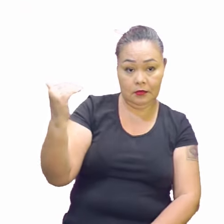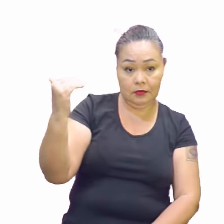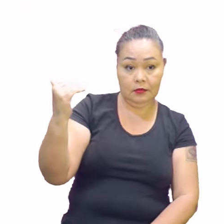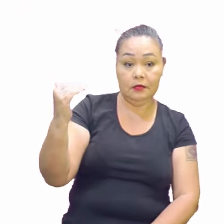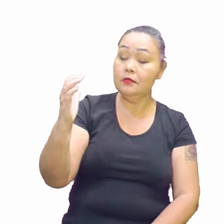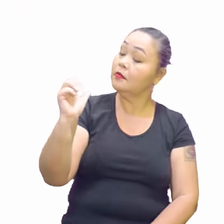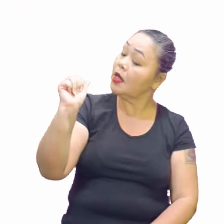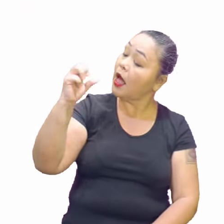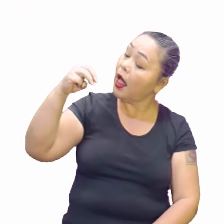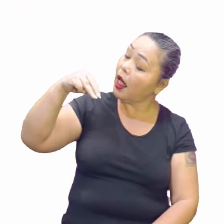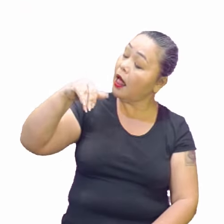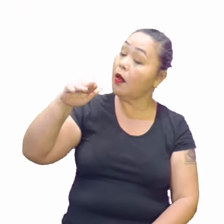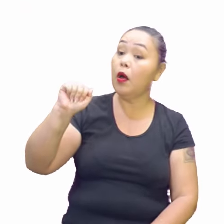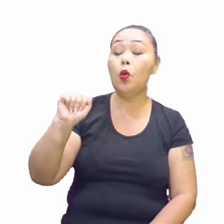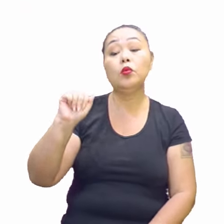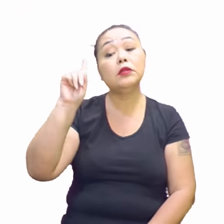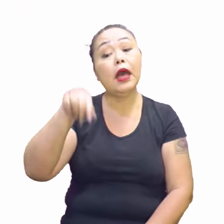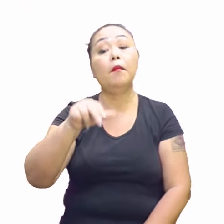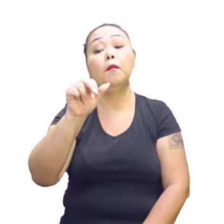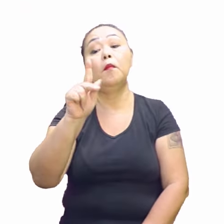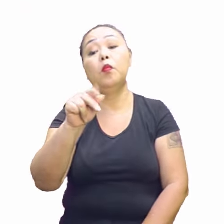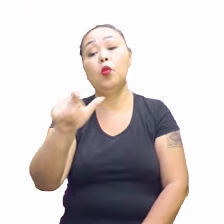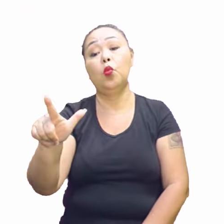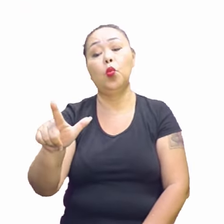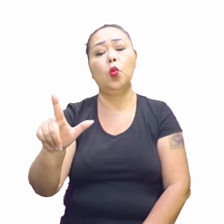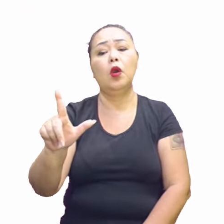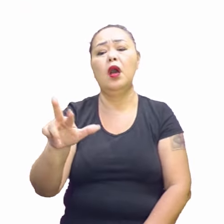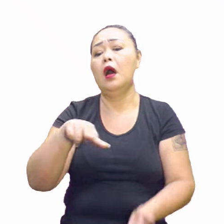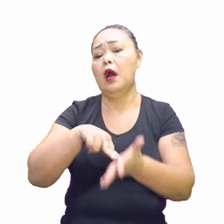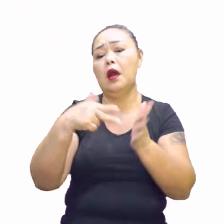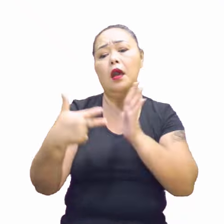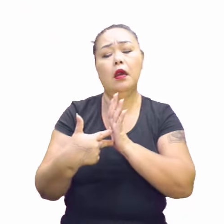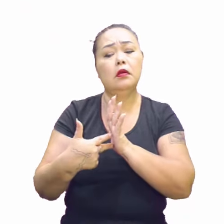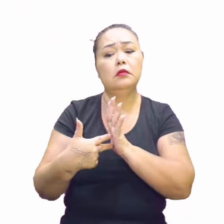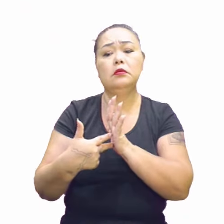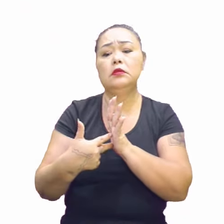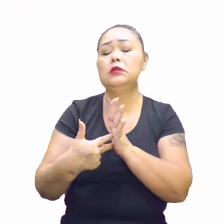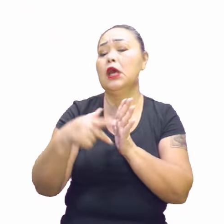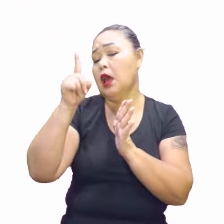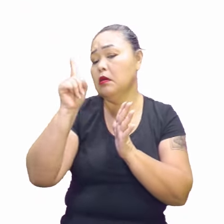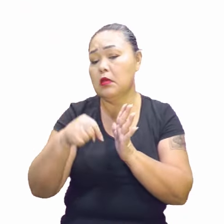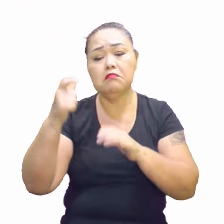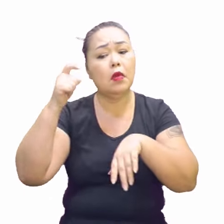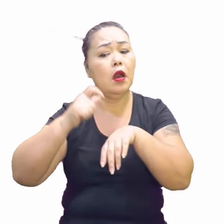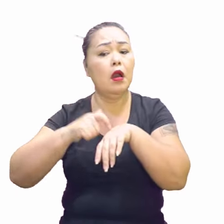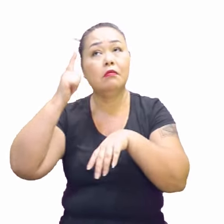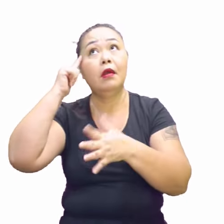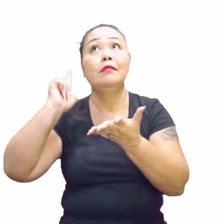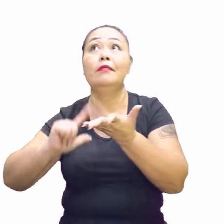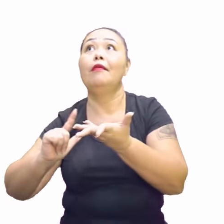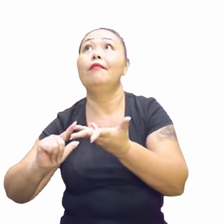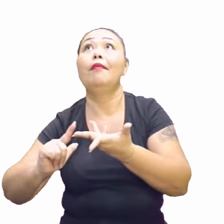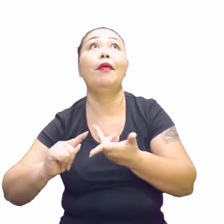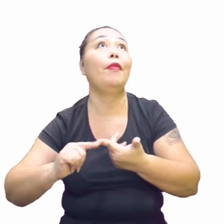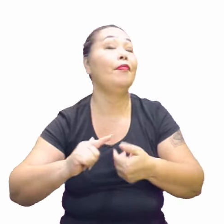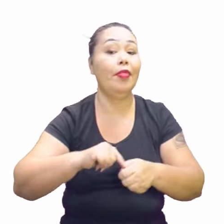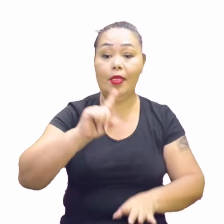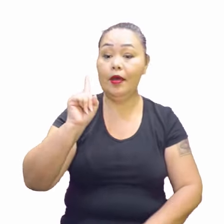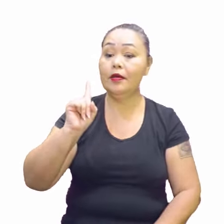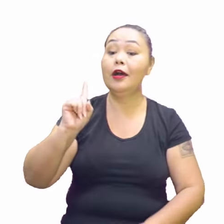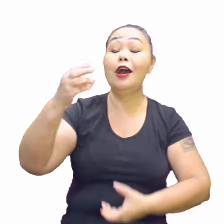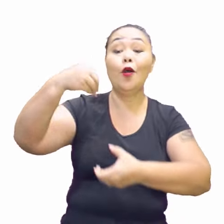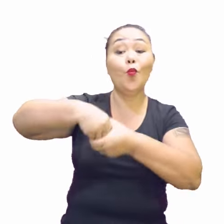a palavra amigas está pluralizada. Não quer dizer que representa da ideia de várias amigas,